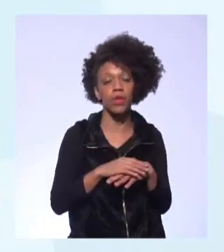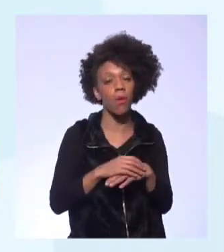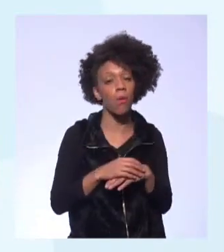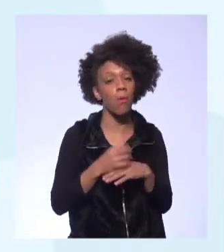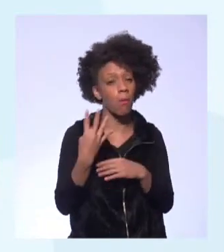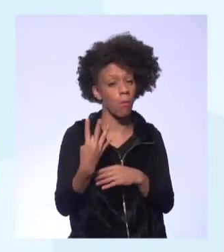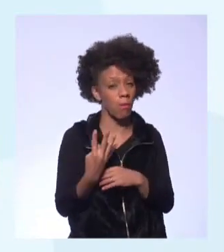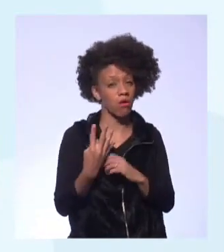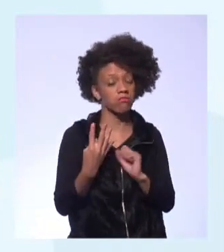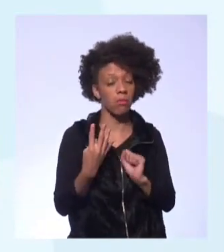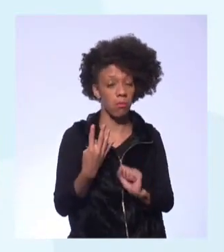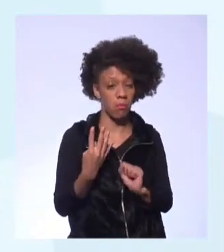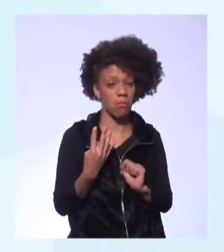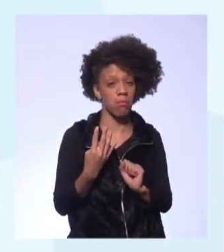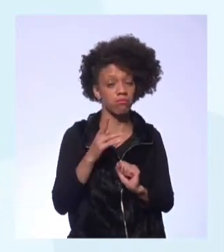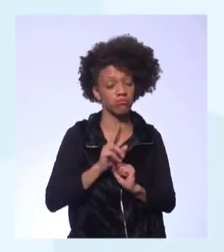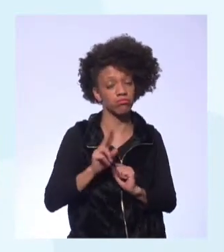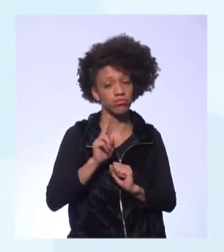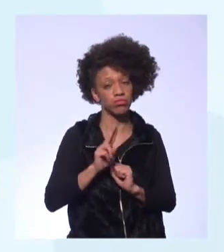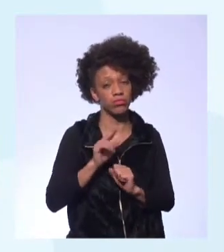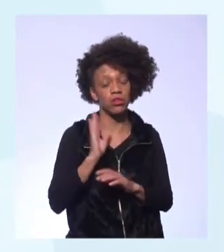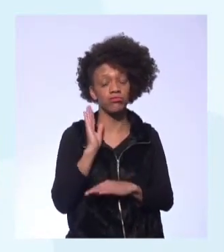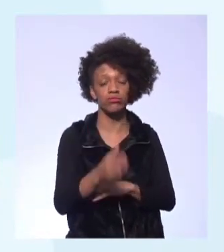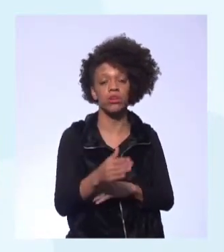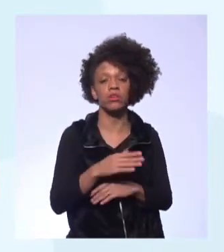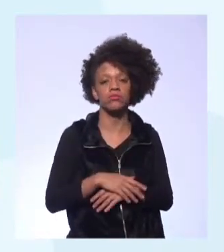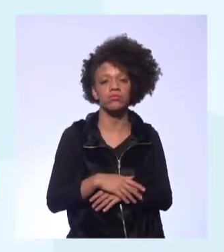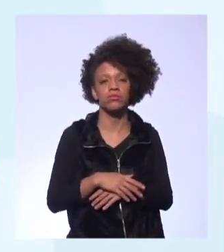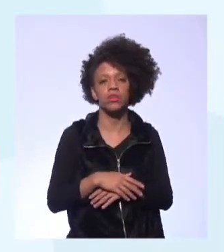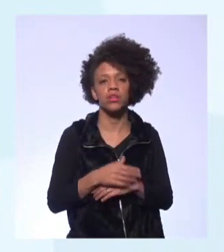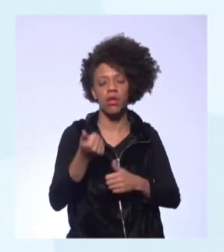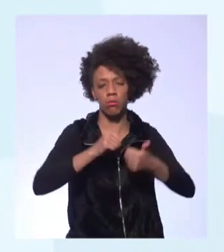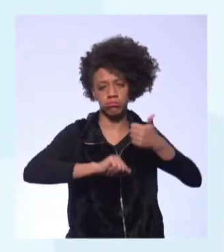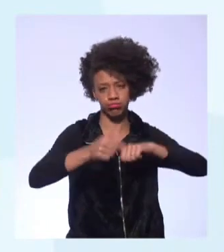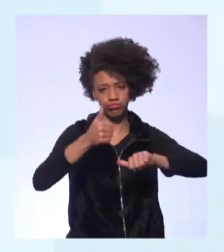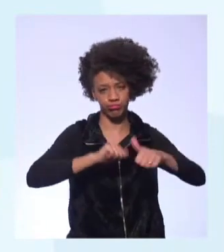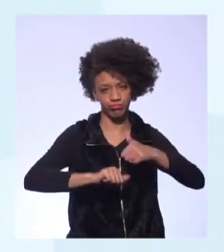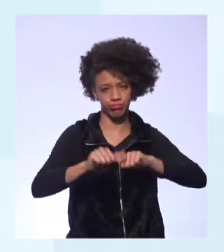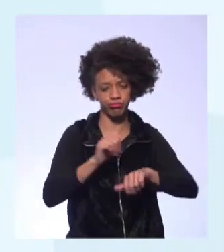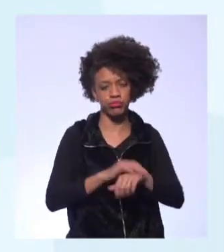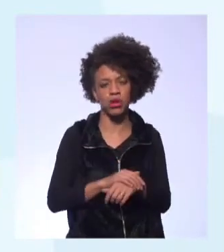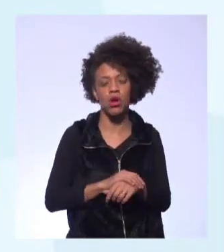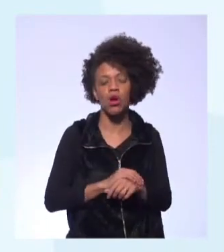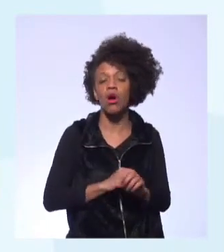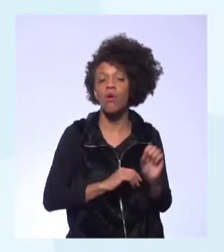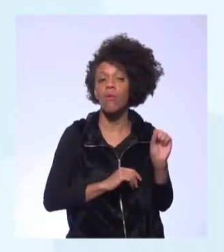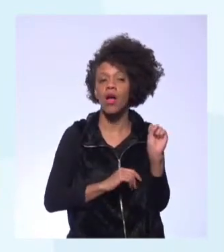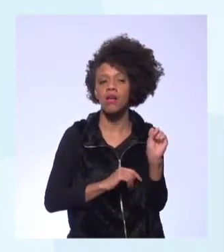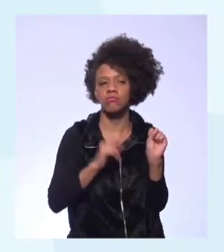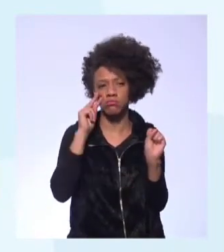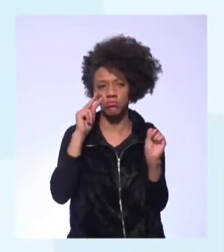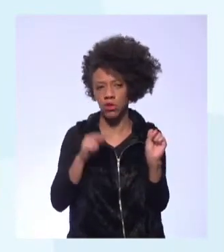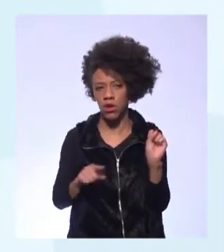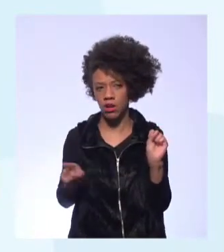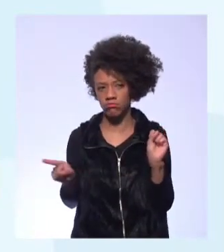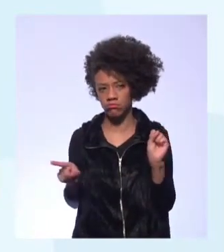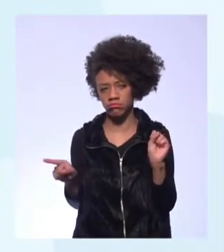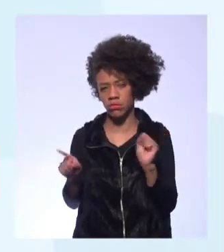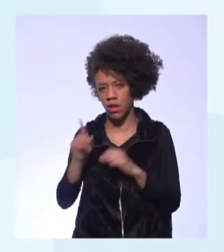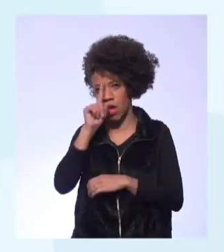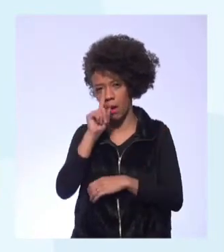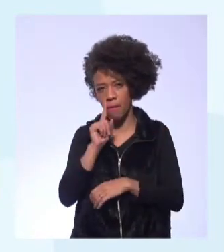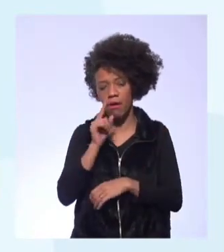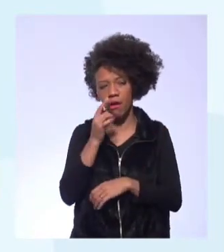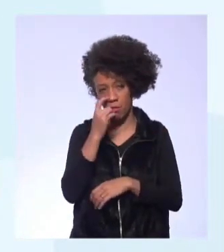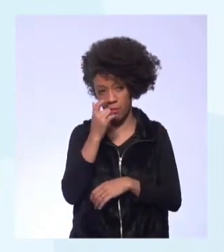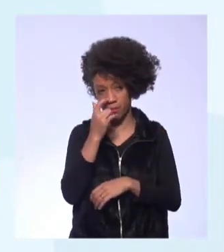estados físicos que a gente sempre utiliza, que vocês vão ver direto em todas as reações químicas. O S, se vocês olharem lá embaixo no quadrinho amarelo, o S